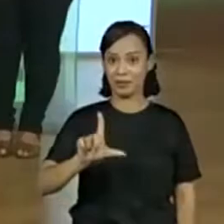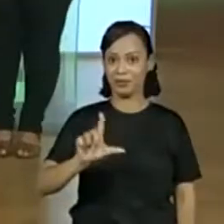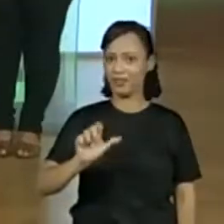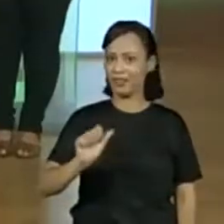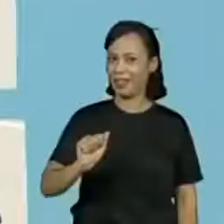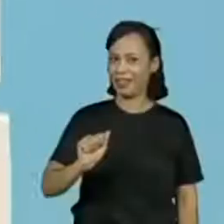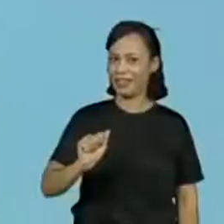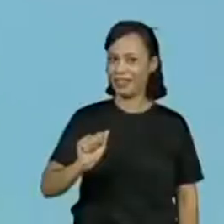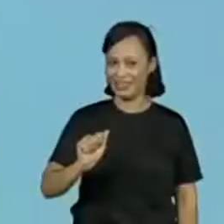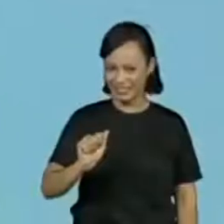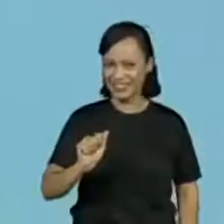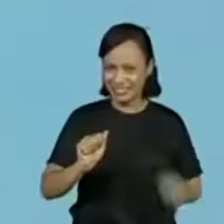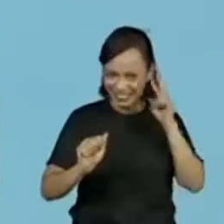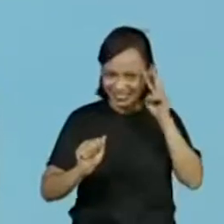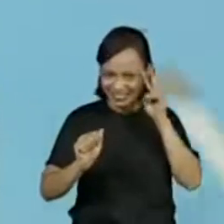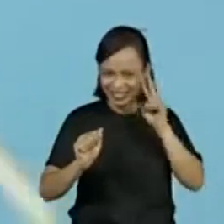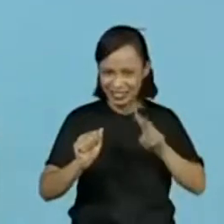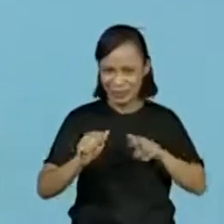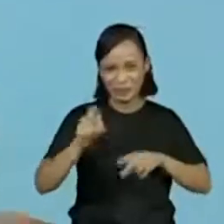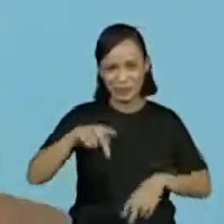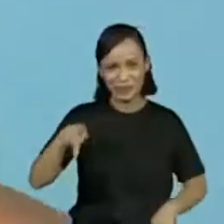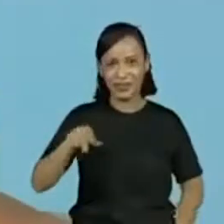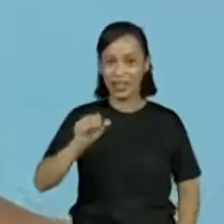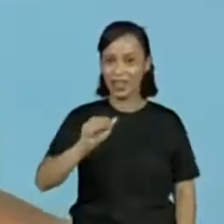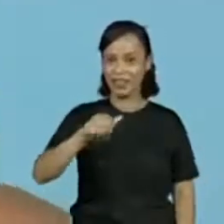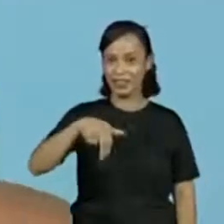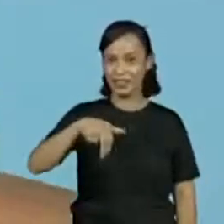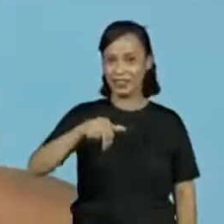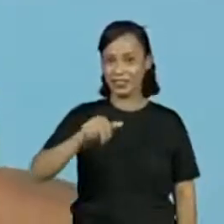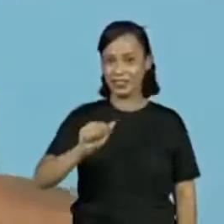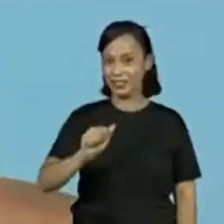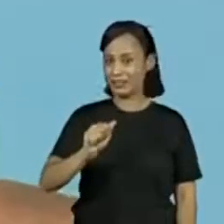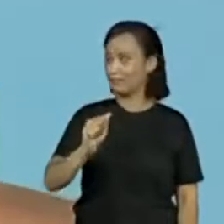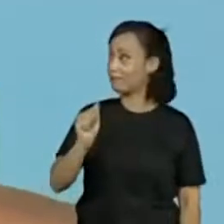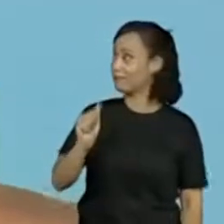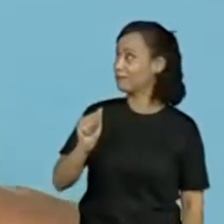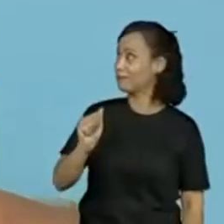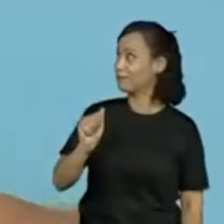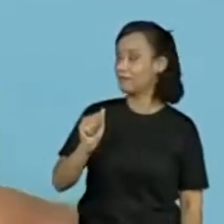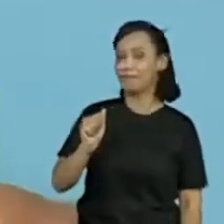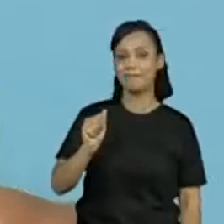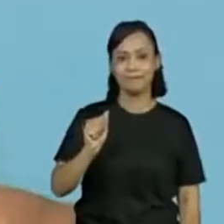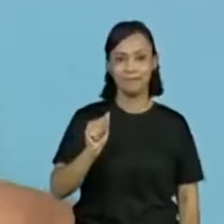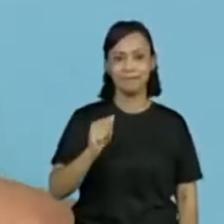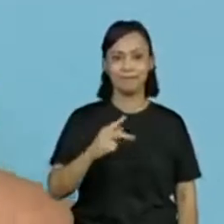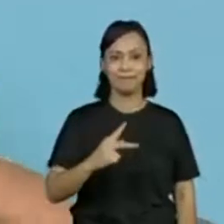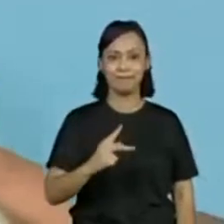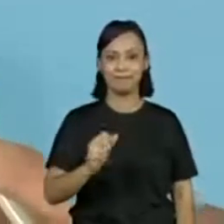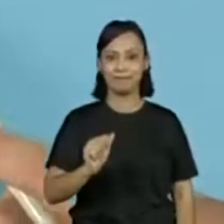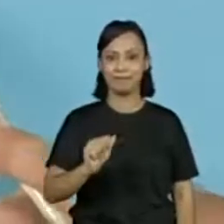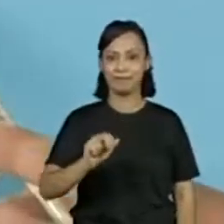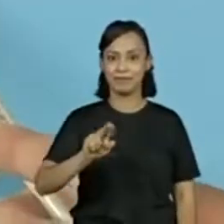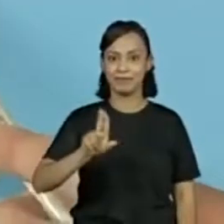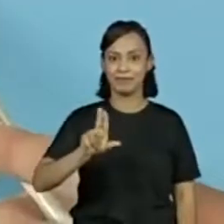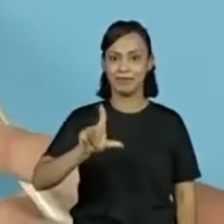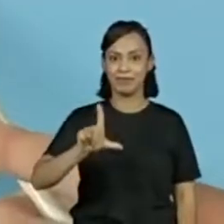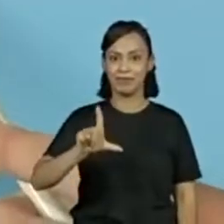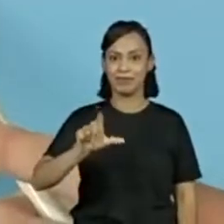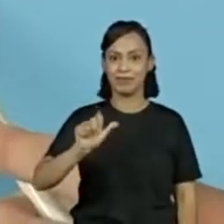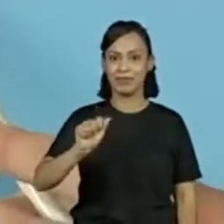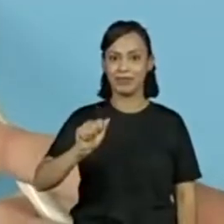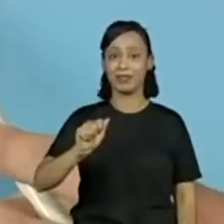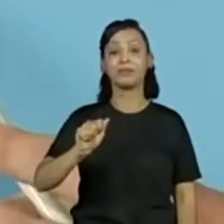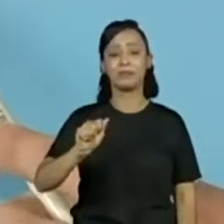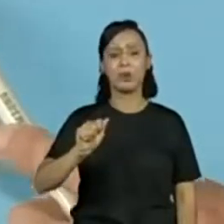vamos lá então vamos lá Oi Ana o pão